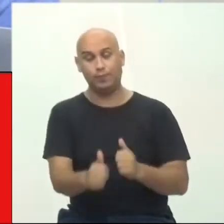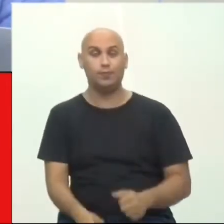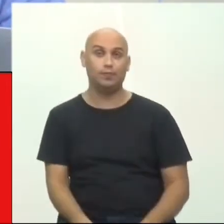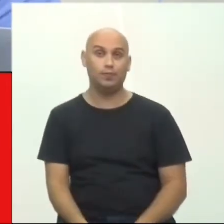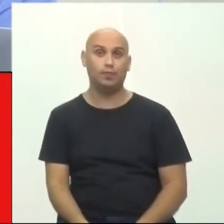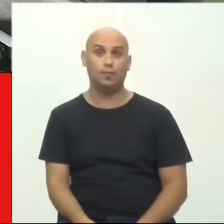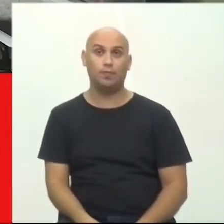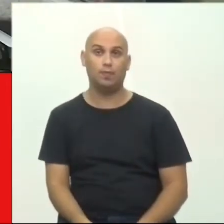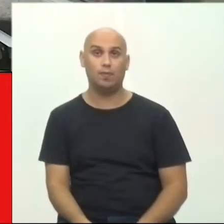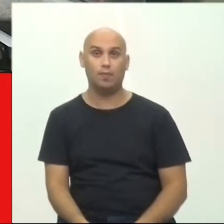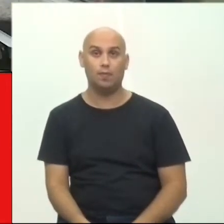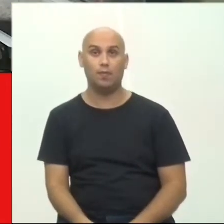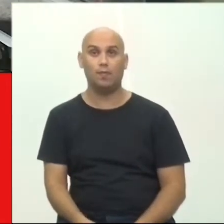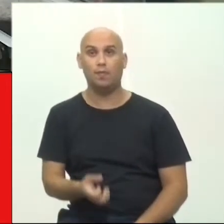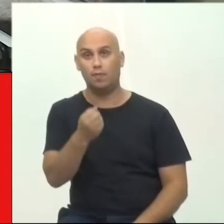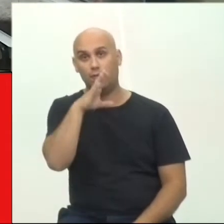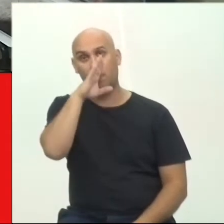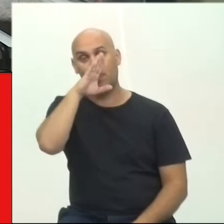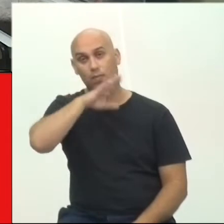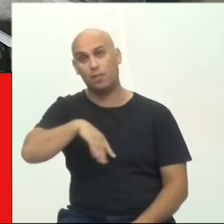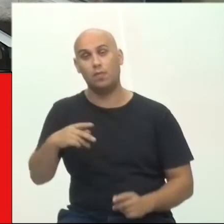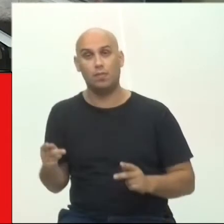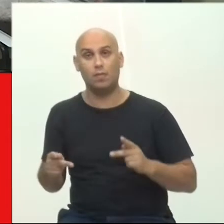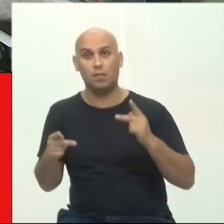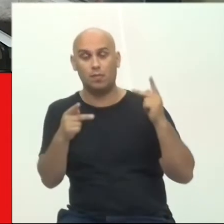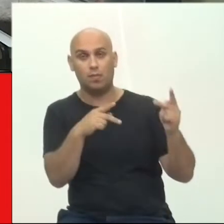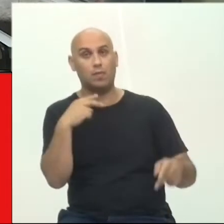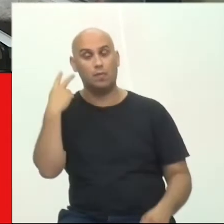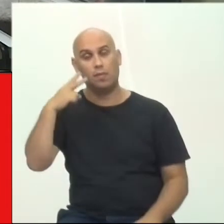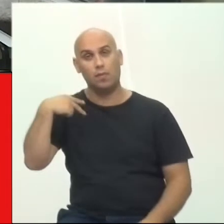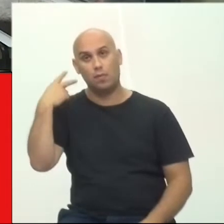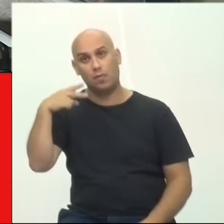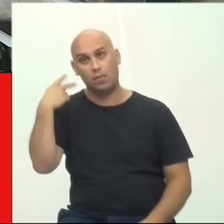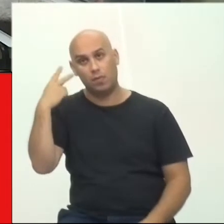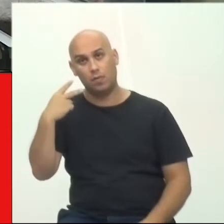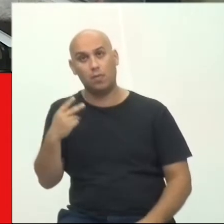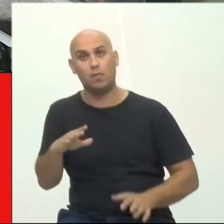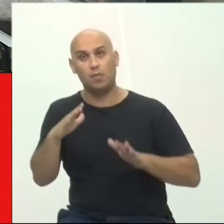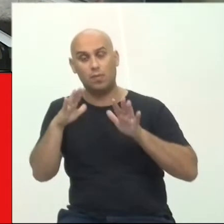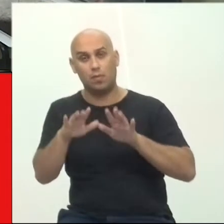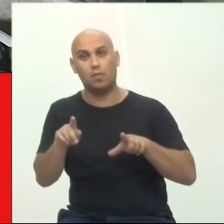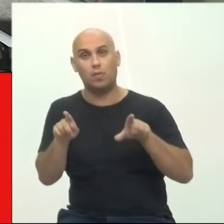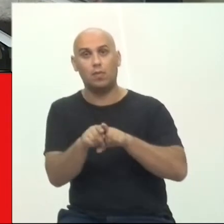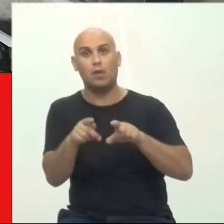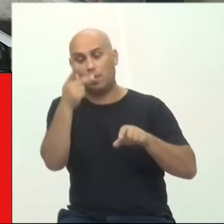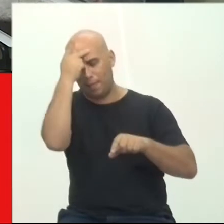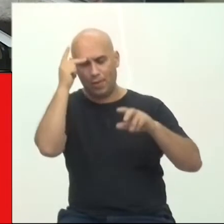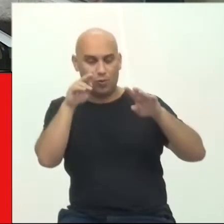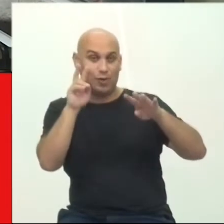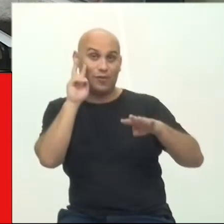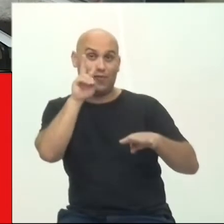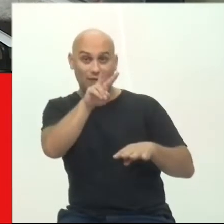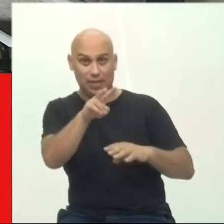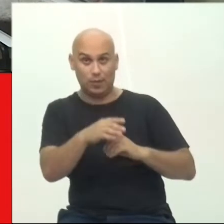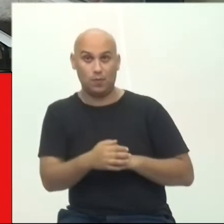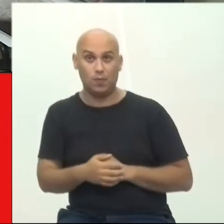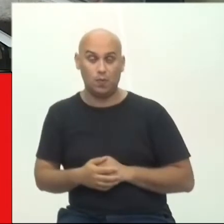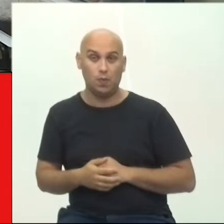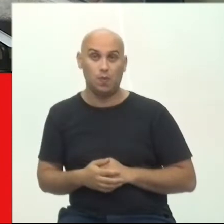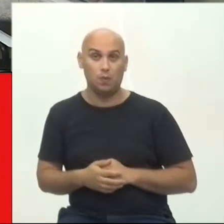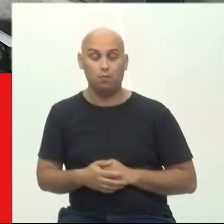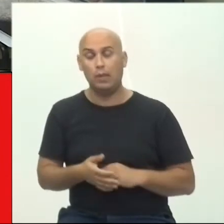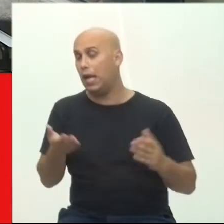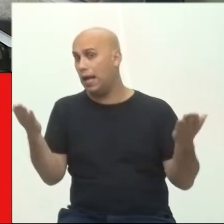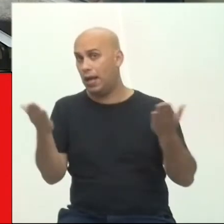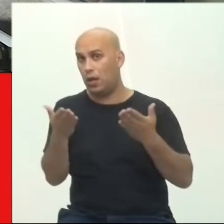Muito boa tarde às nossas convidadas, vereadores, vereadora que aqui está, ao público também que está nos assistindo. Eu faço aqui